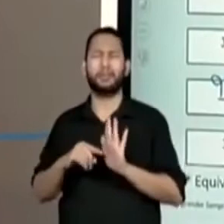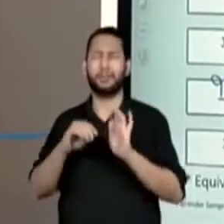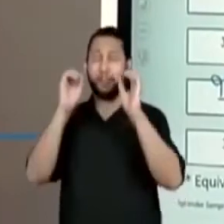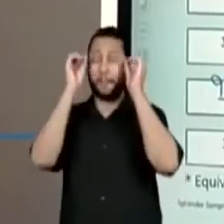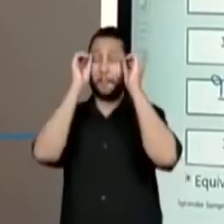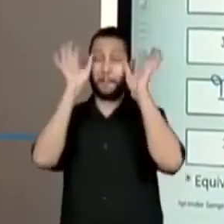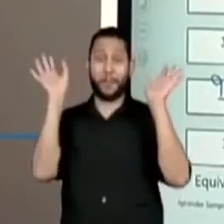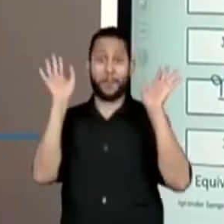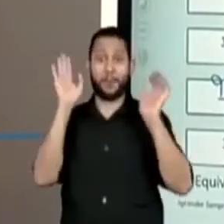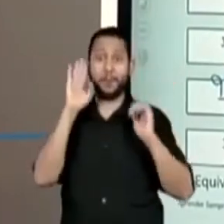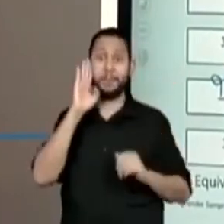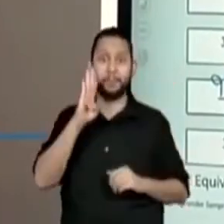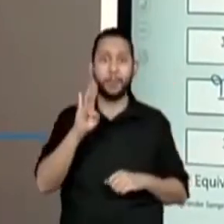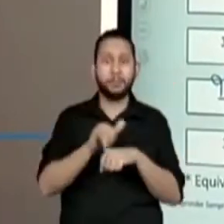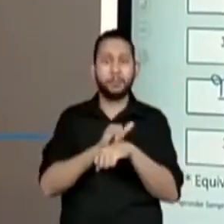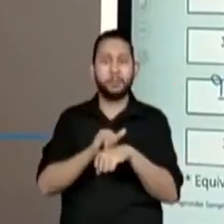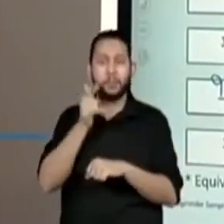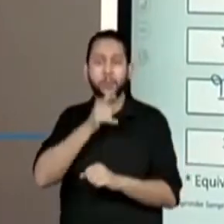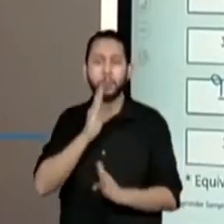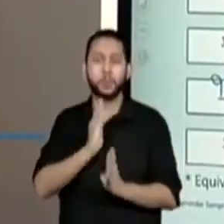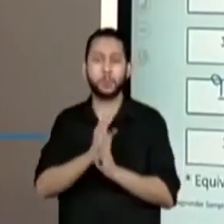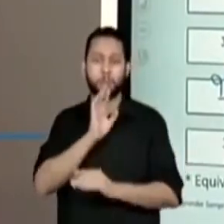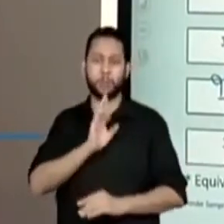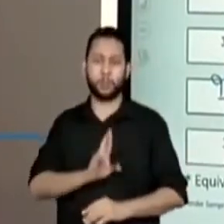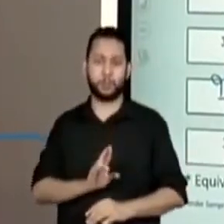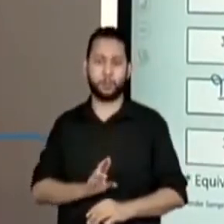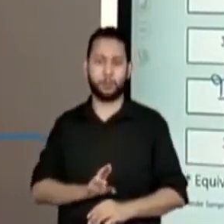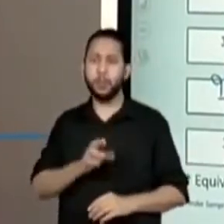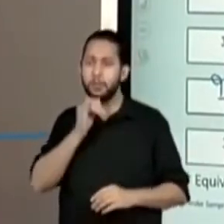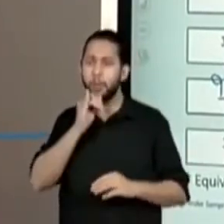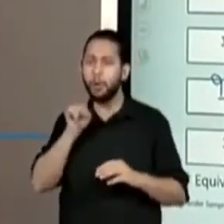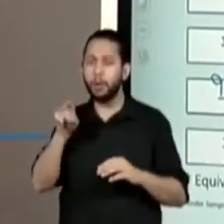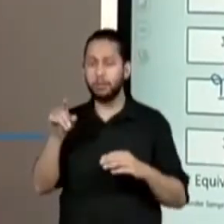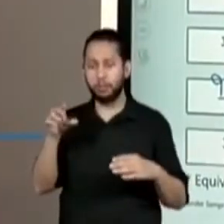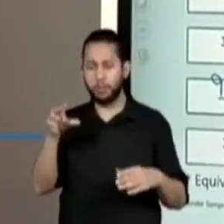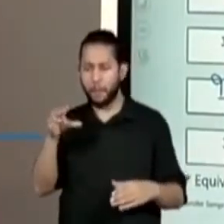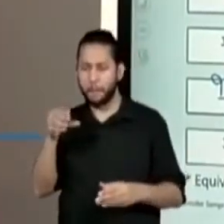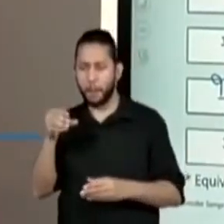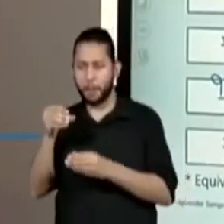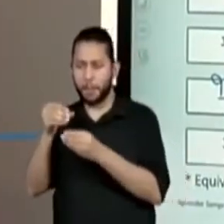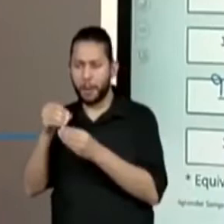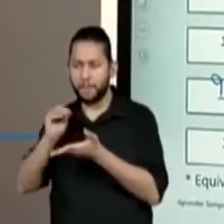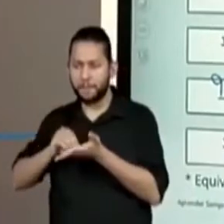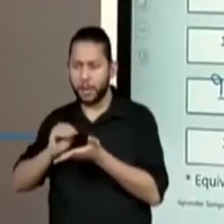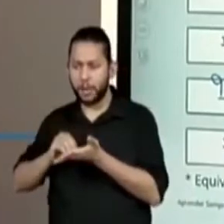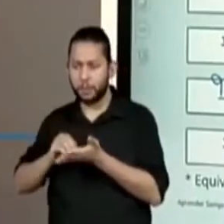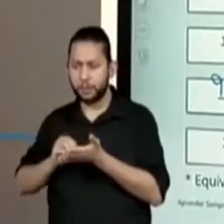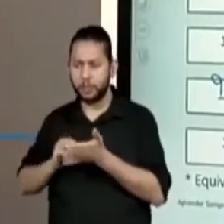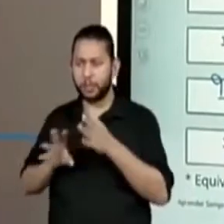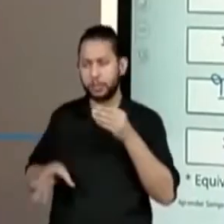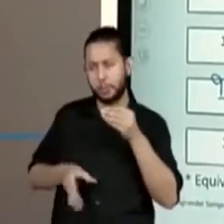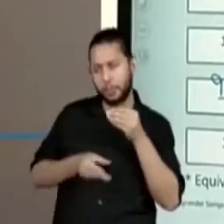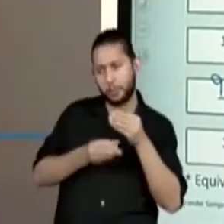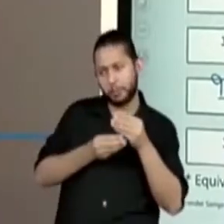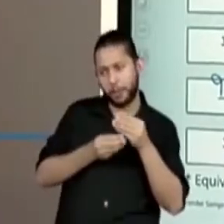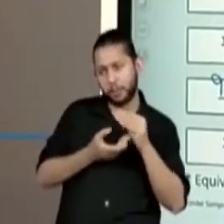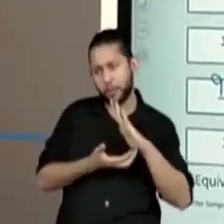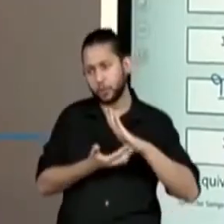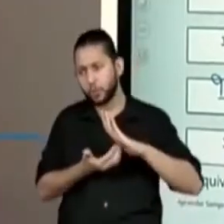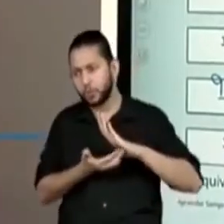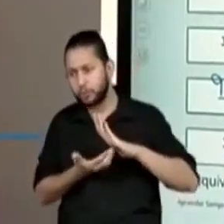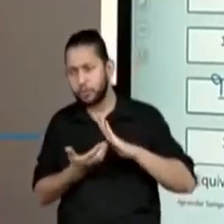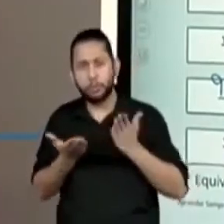para chegar na resposta tá bem você pode contar quanto falta para chegar ou pegar o número subtrair tá